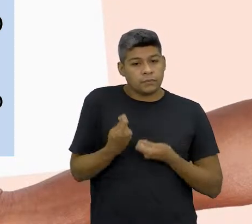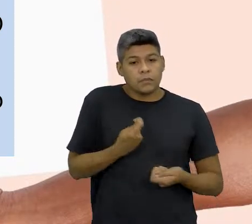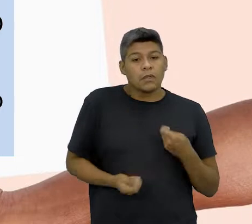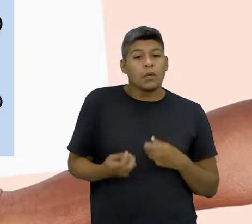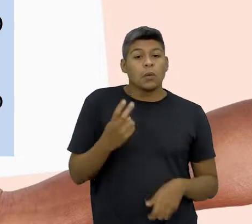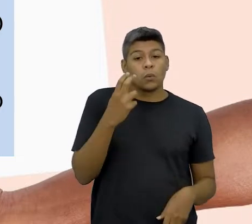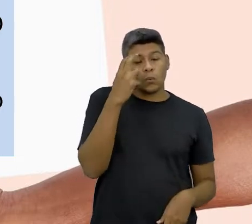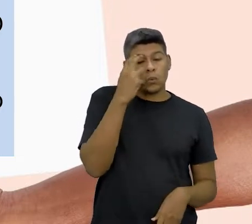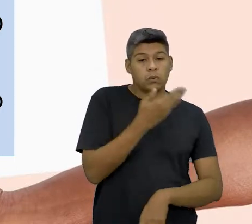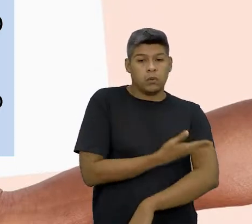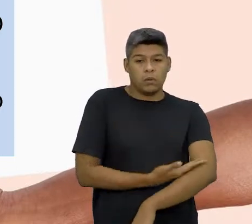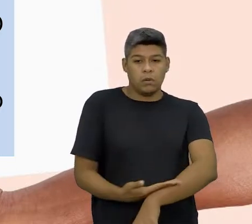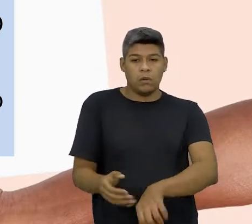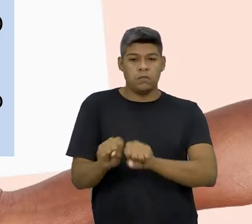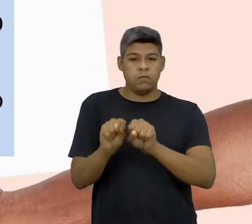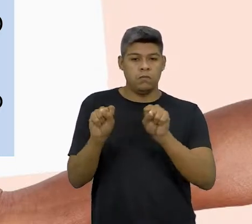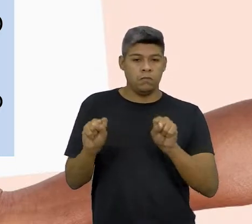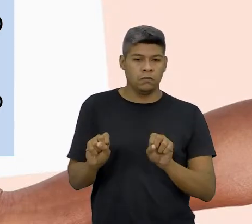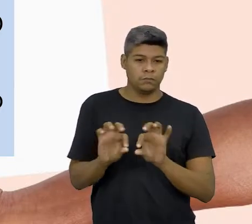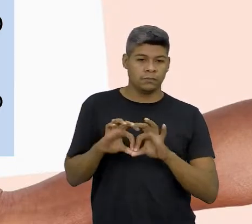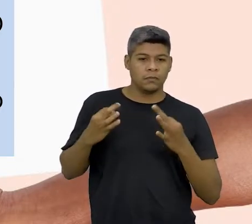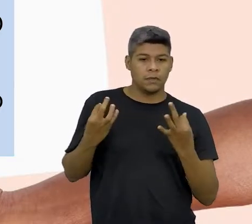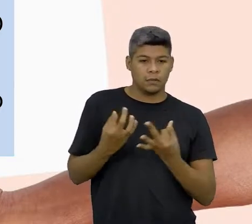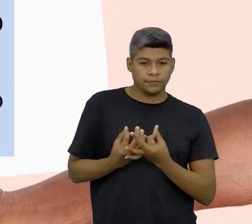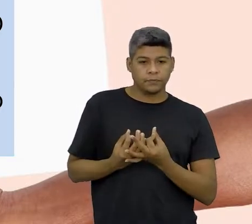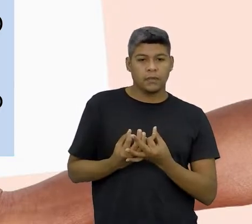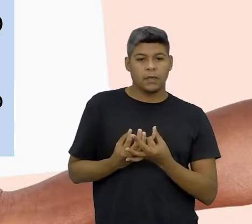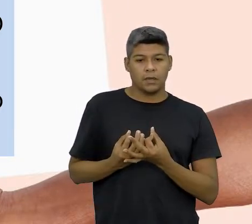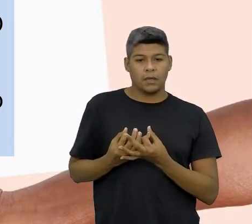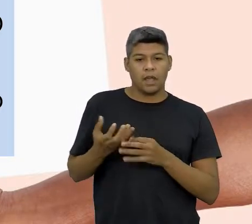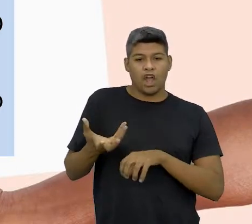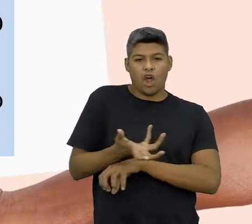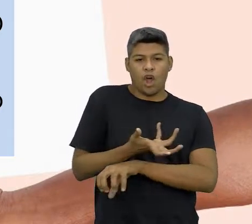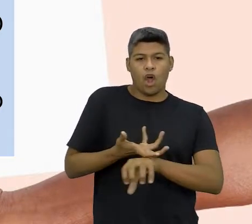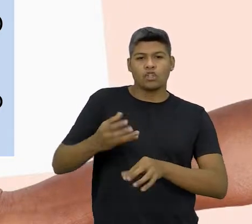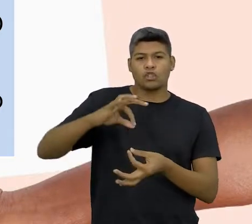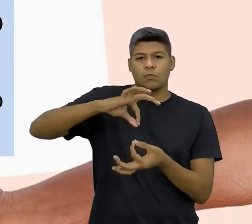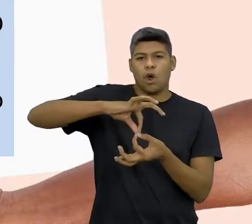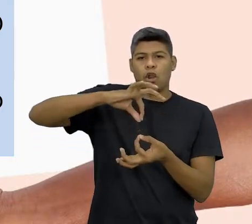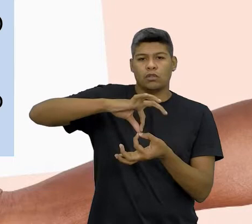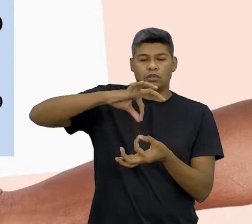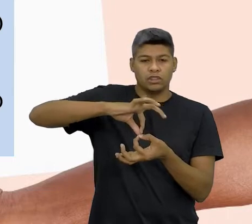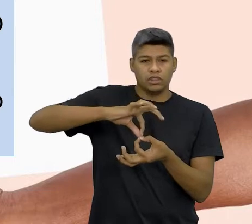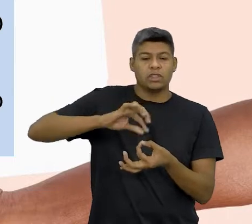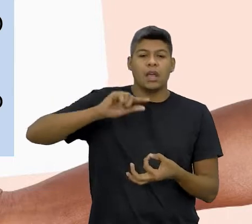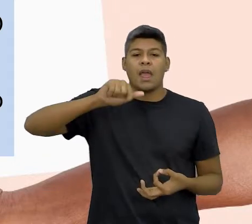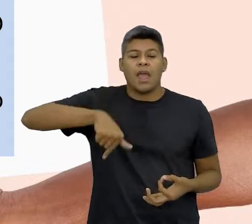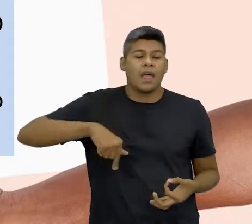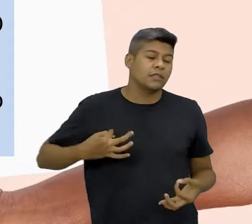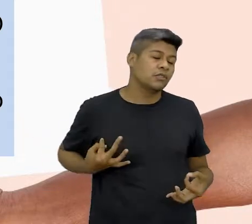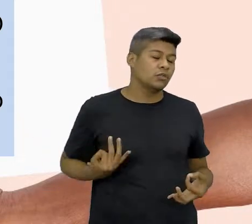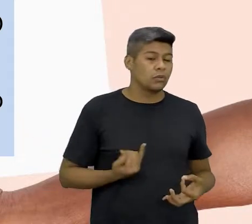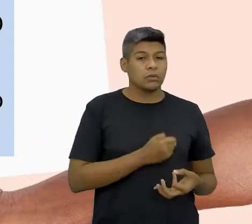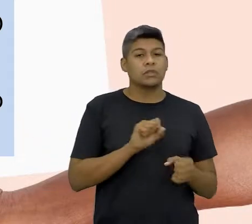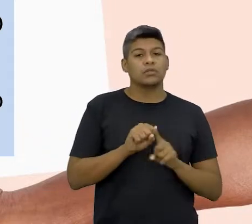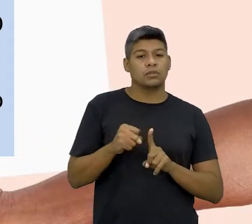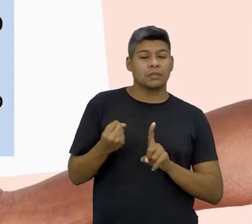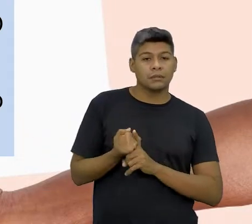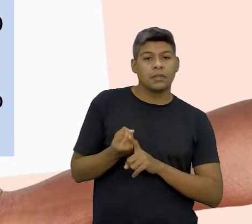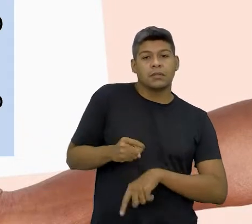culturais, seus sistemas de parentesmo, sua cosmologia. E ela o faz em todas as sociedades,